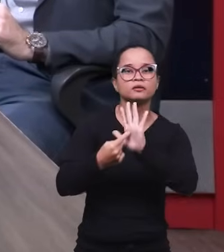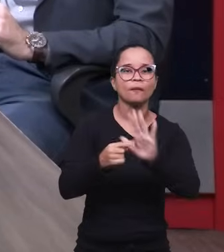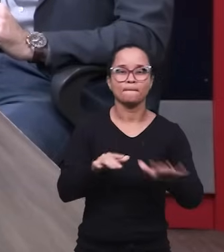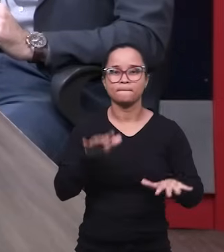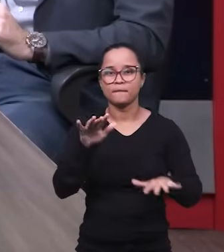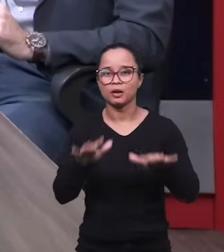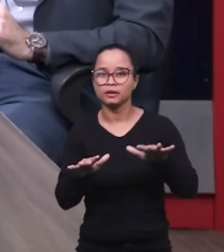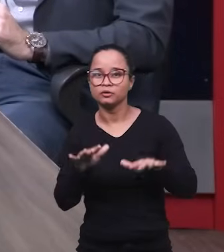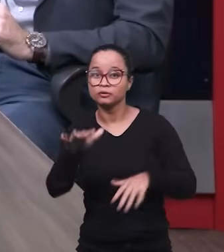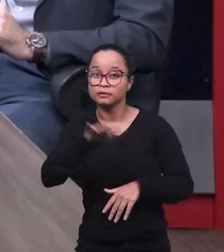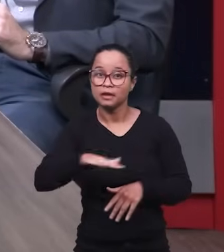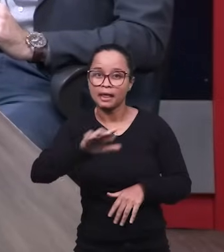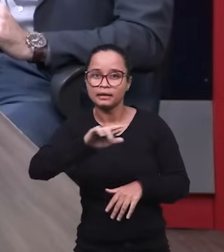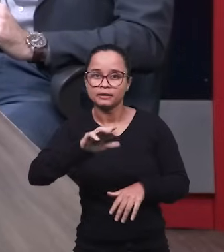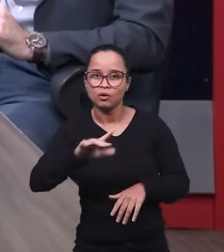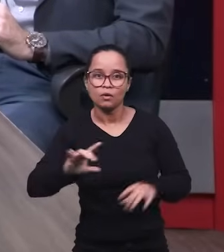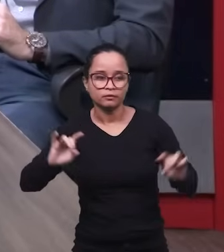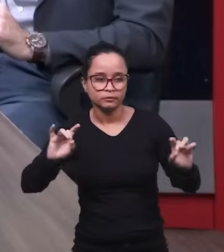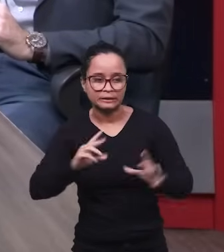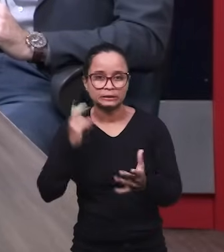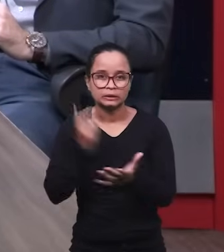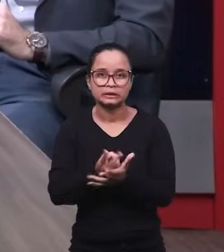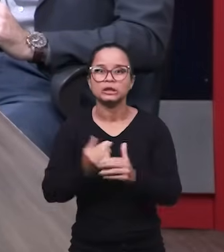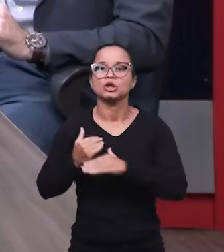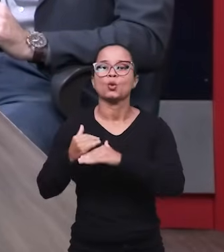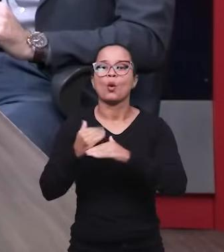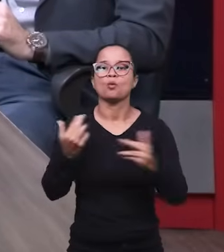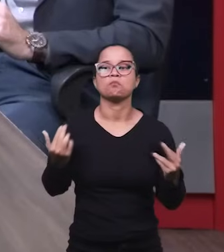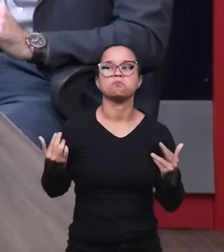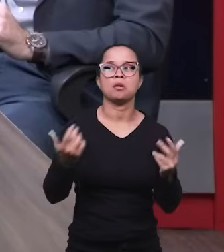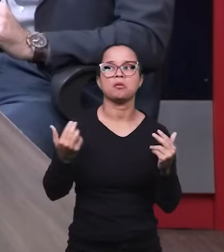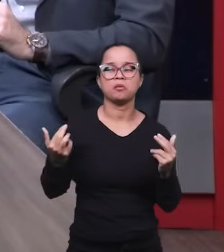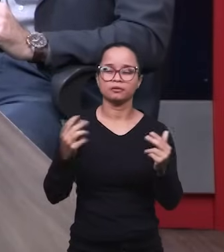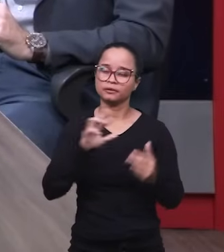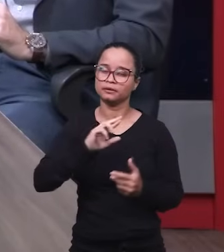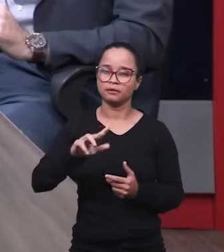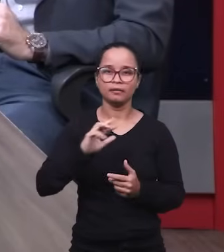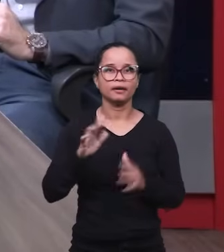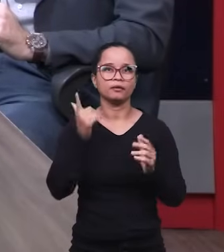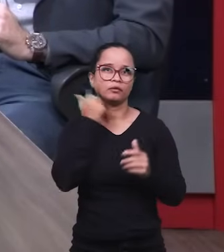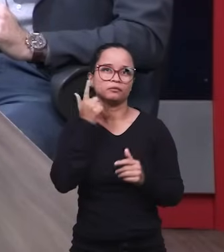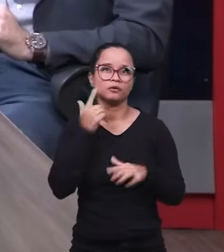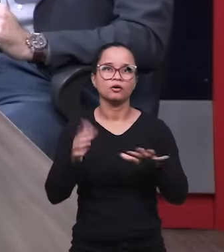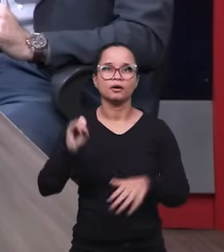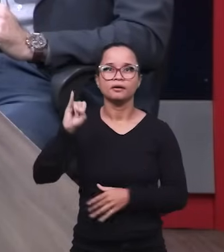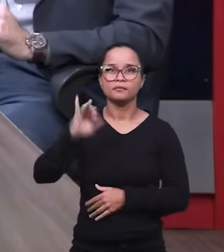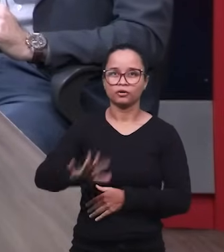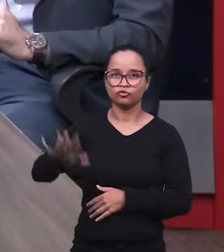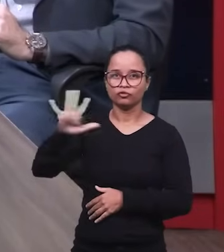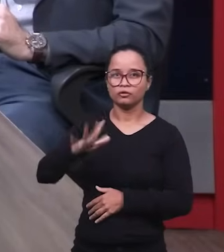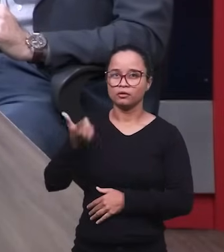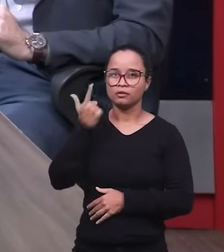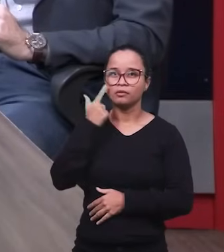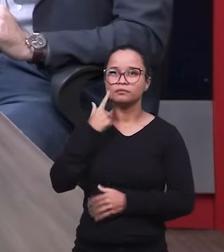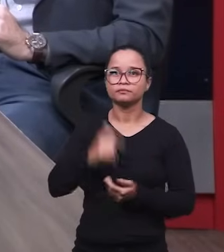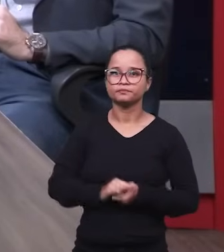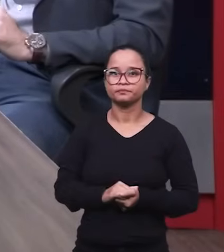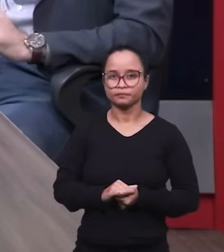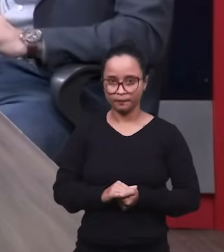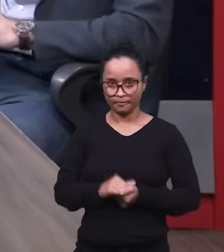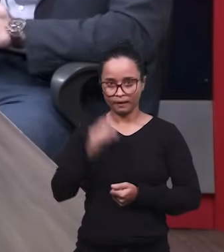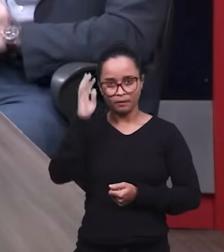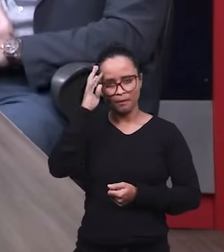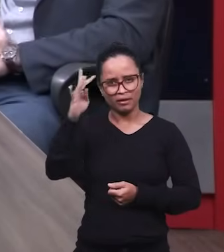é absoluto, sempre igual, né? Nós vamos ver a figura aqui. Essa figura aqui, imagina